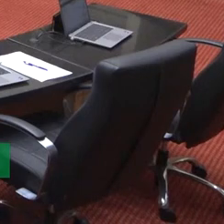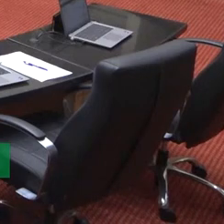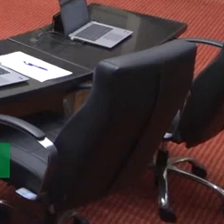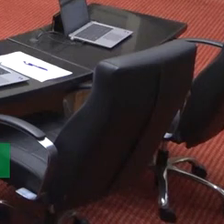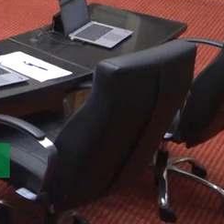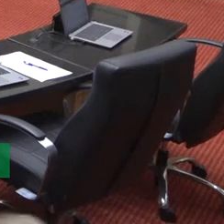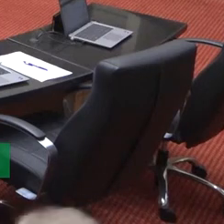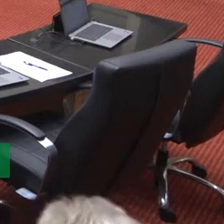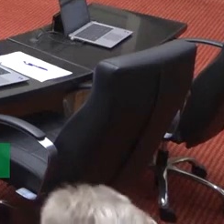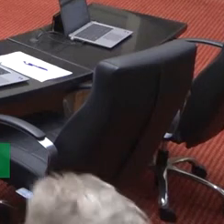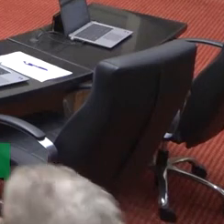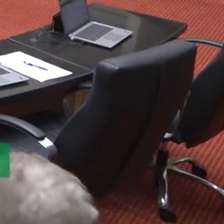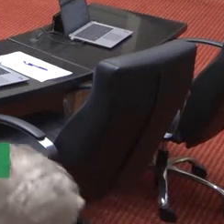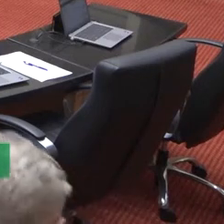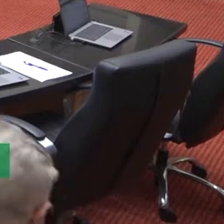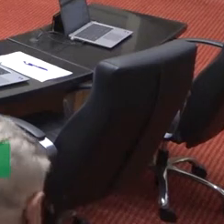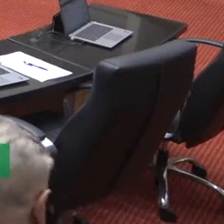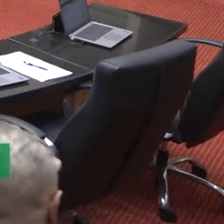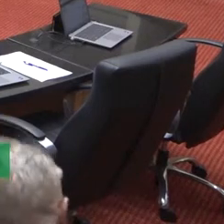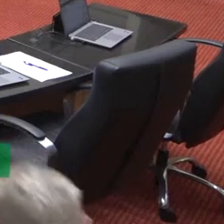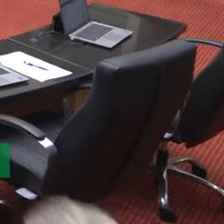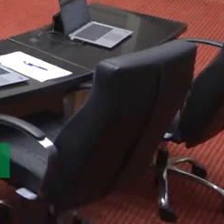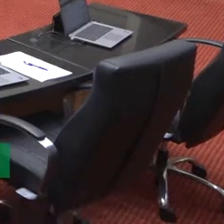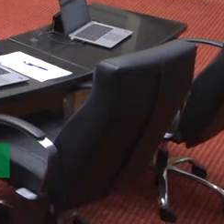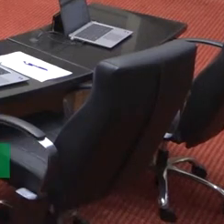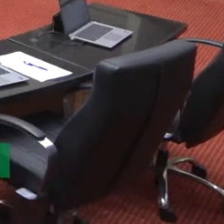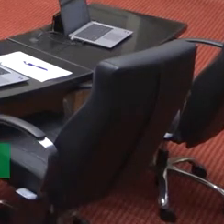Não é agora, não é mais o homem.